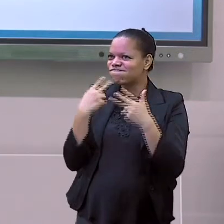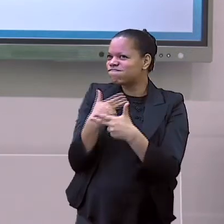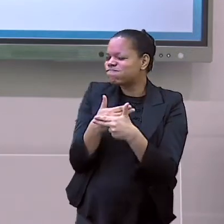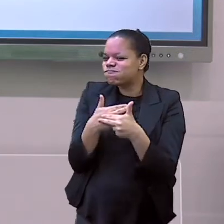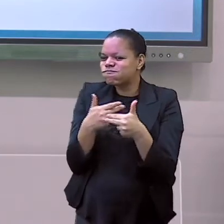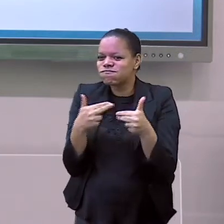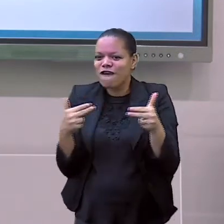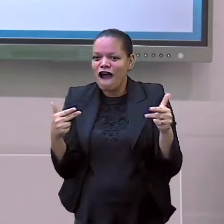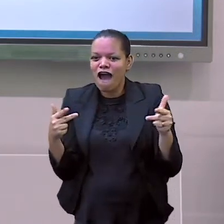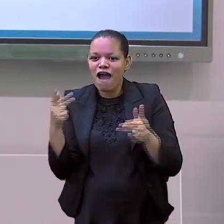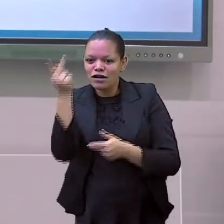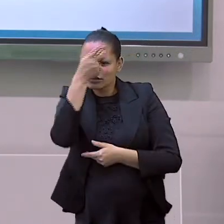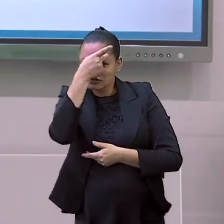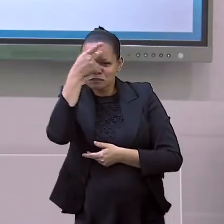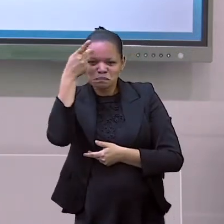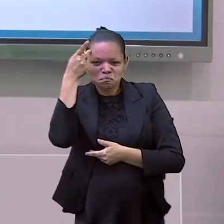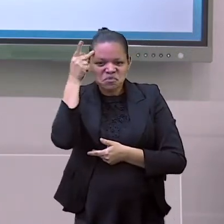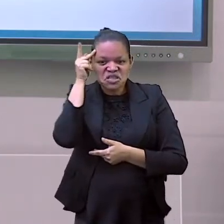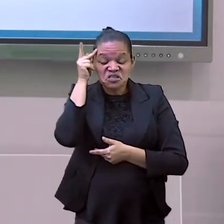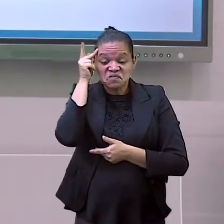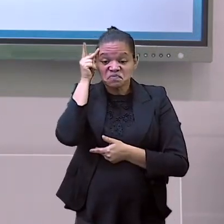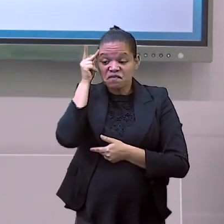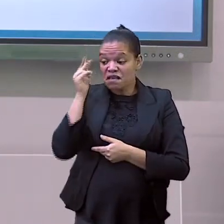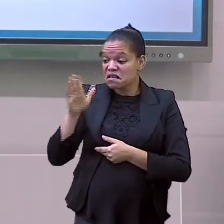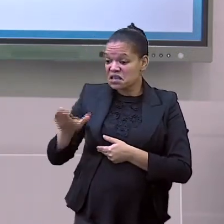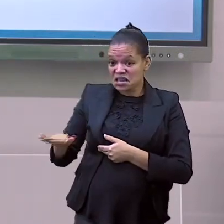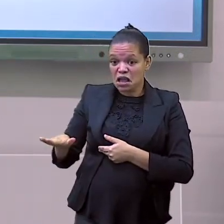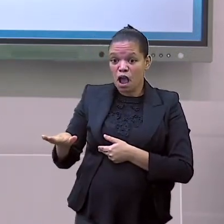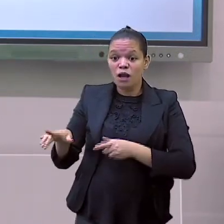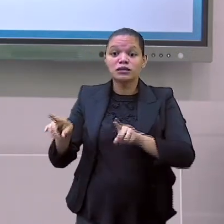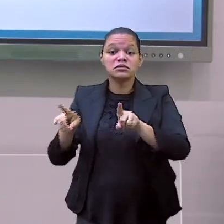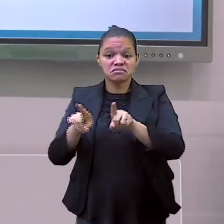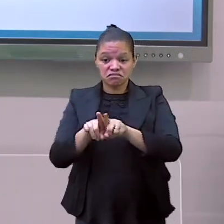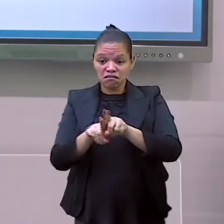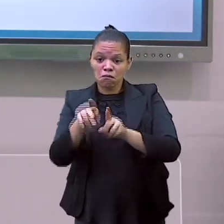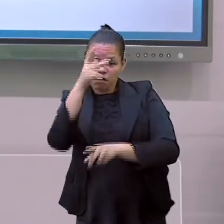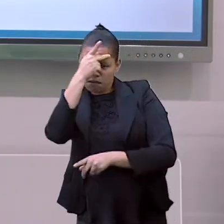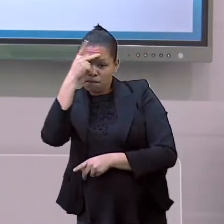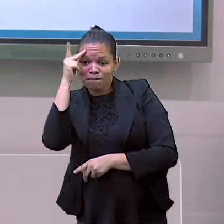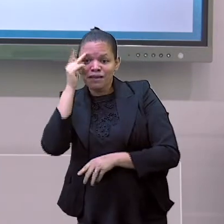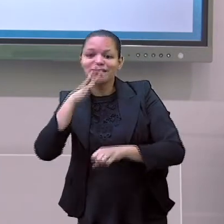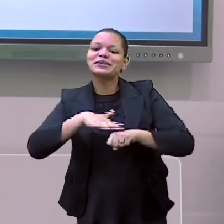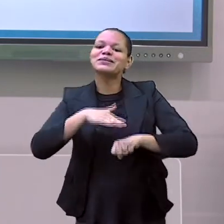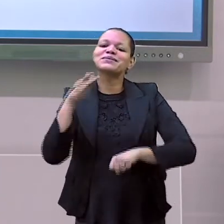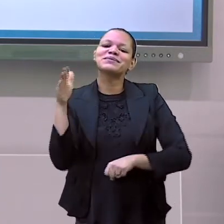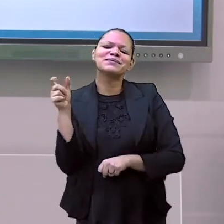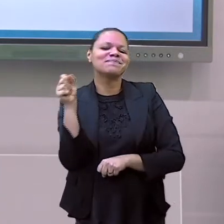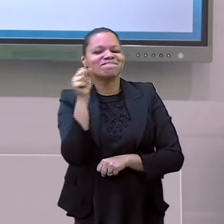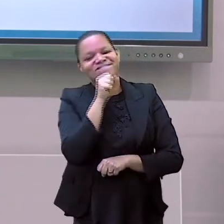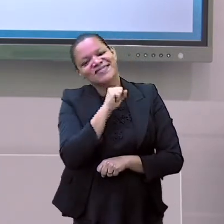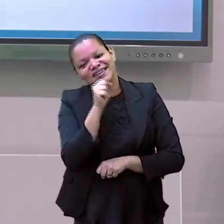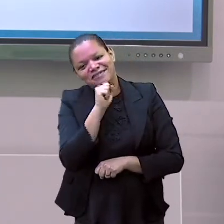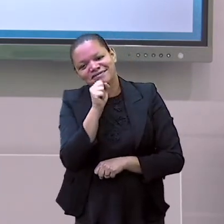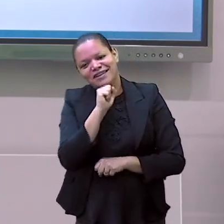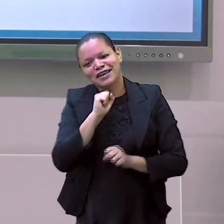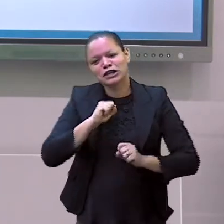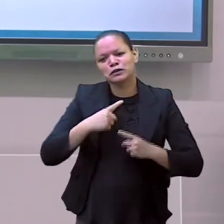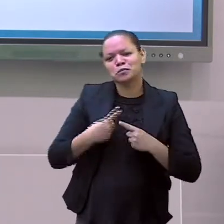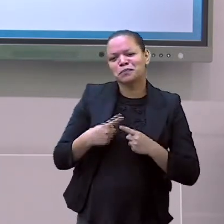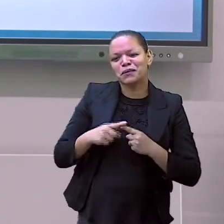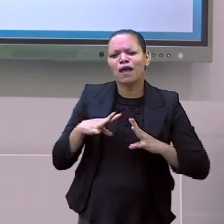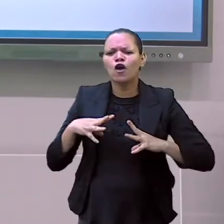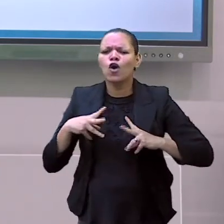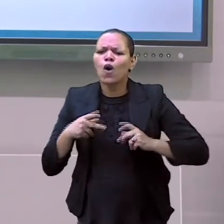desde a criança até a terceira idade. Isso mesmo, até a velhice. Todos nós gostamos